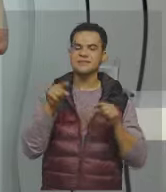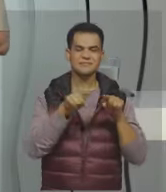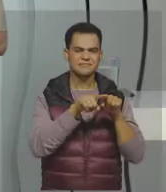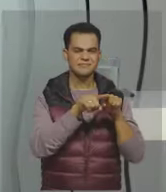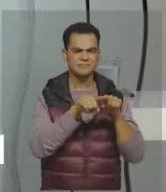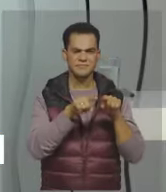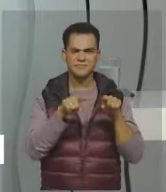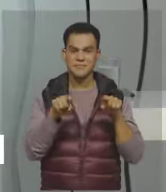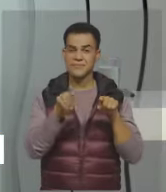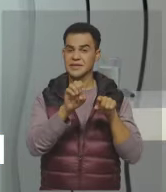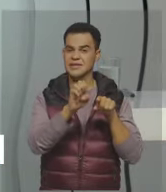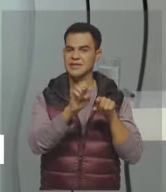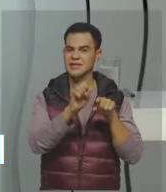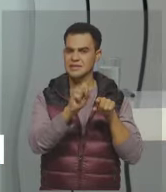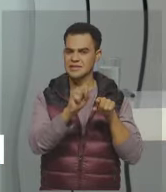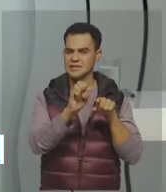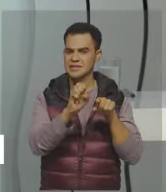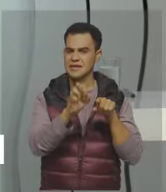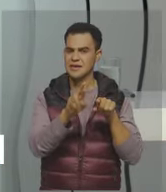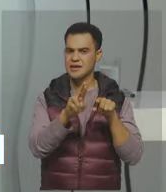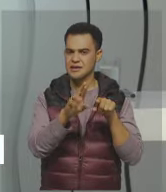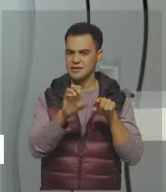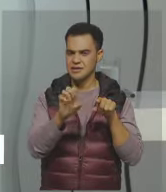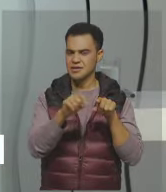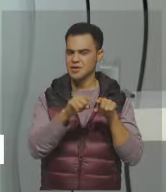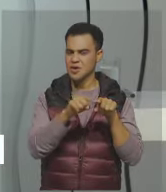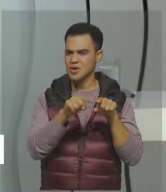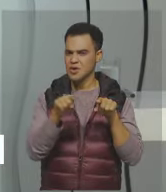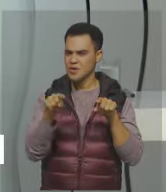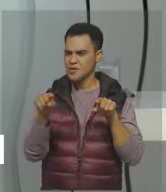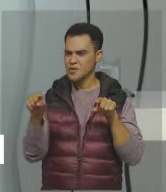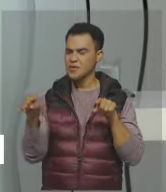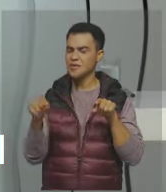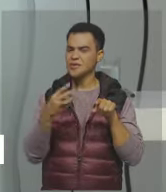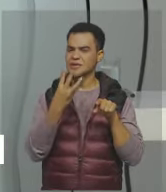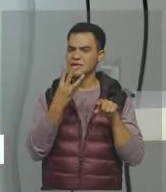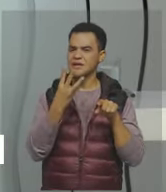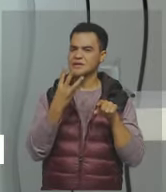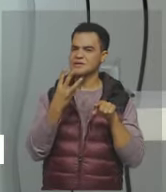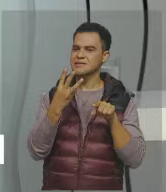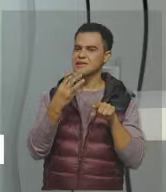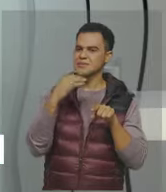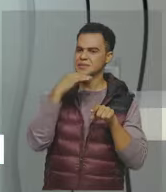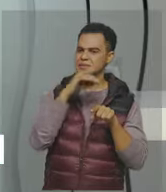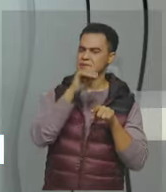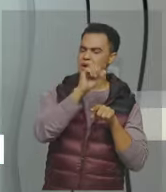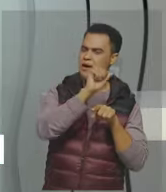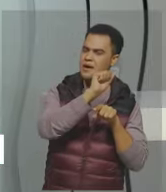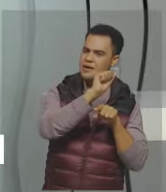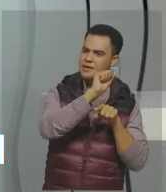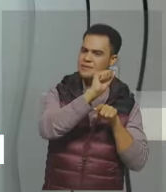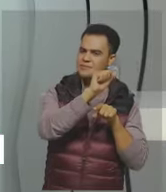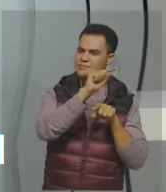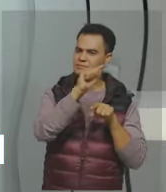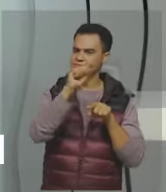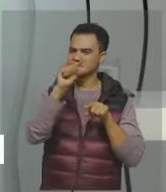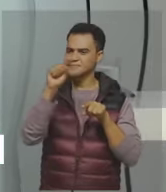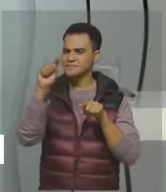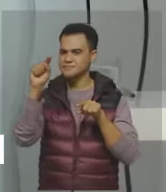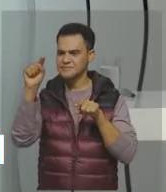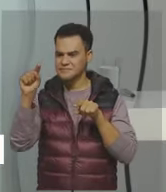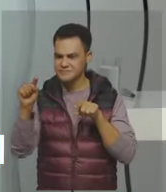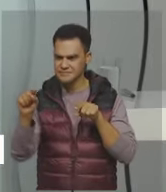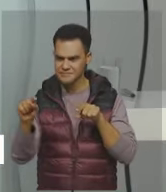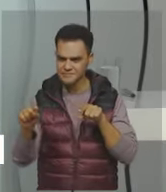3 resistências, né? Então, a corrente ela sai do ponto A, faz esse caminho para chegar no ponto B,